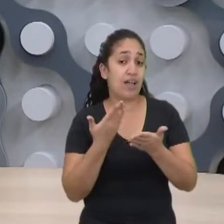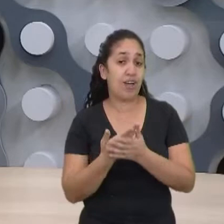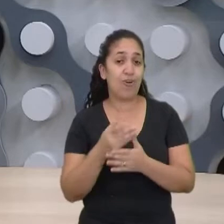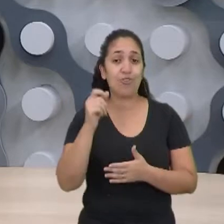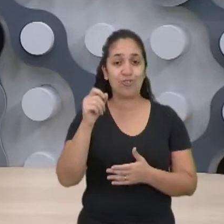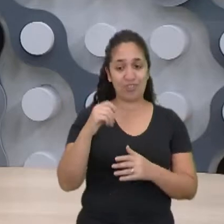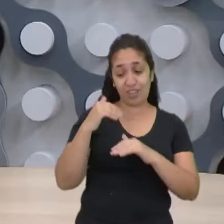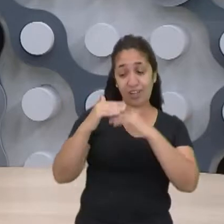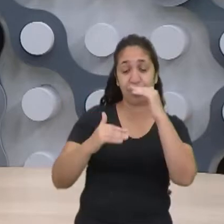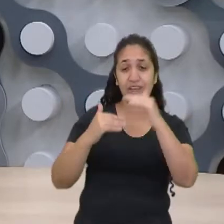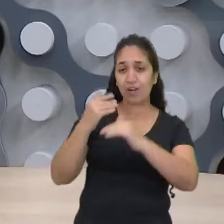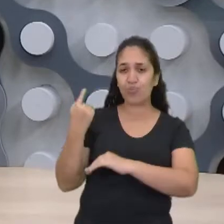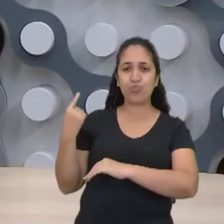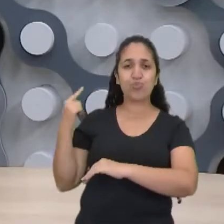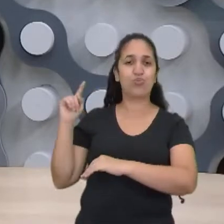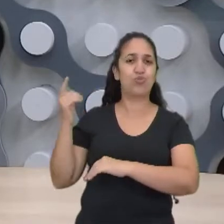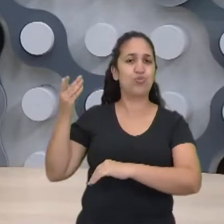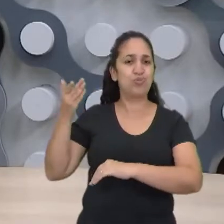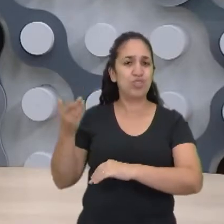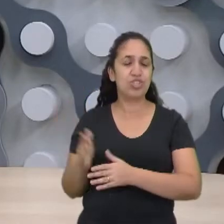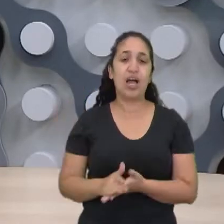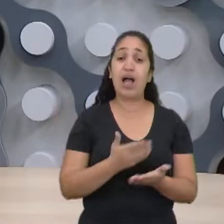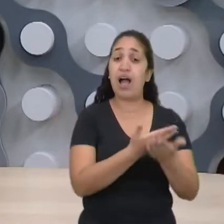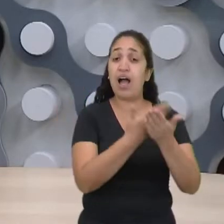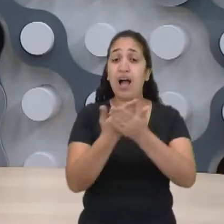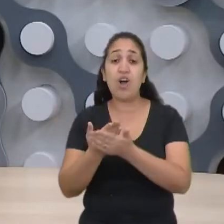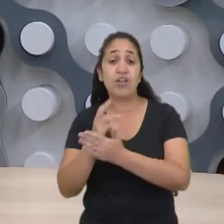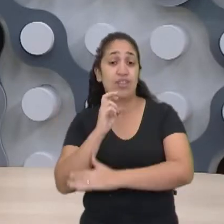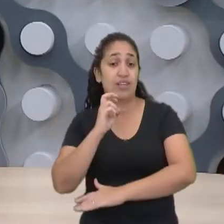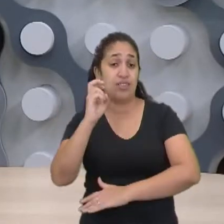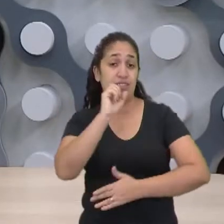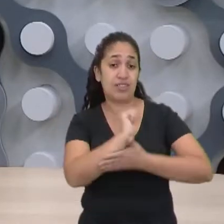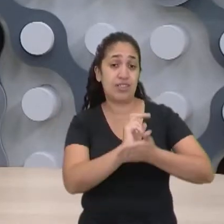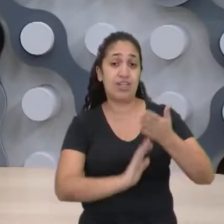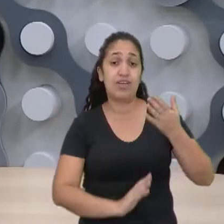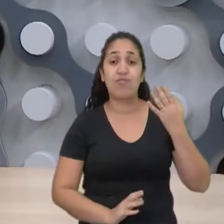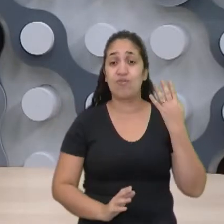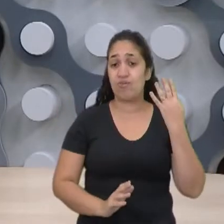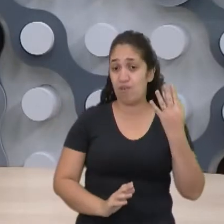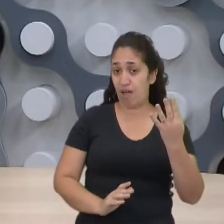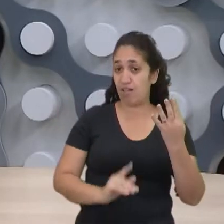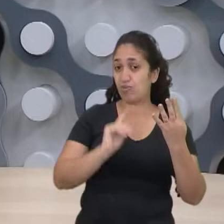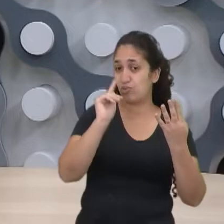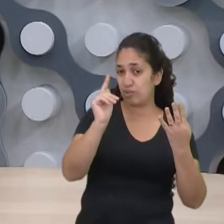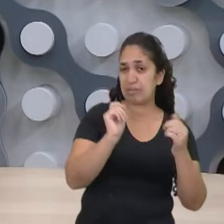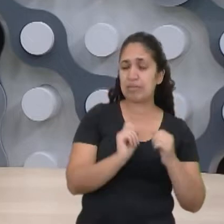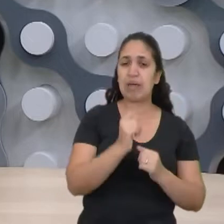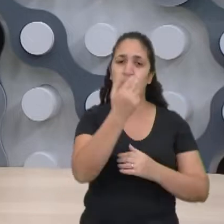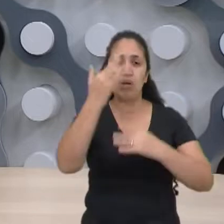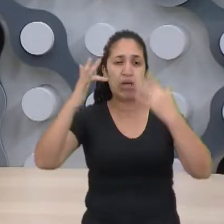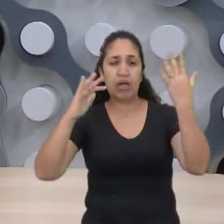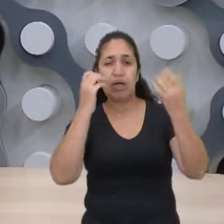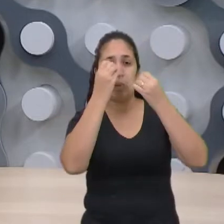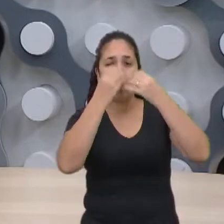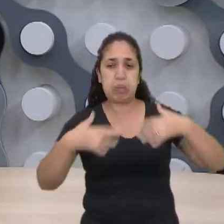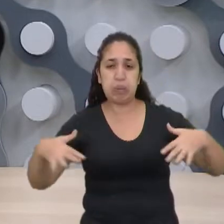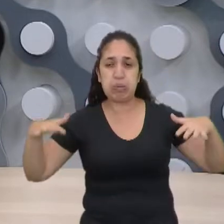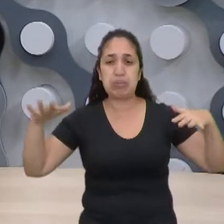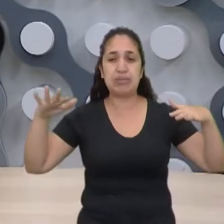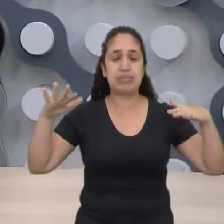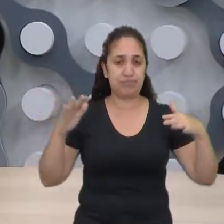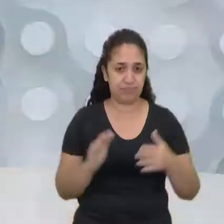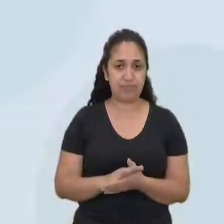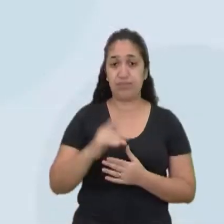último desenvolvimento, né, na 5ª aula da atividade 4, sobre questões aí de desastres naturais. Então nós vamos começar aí